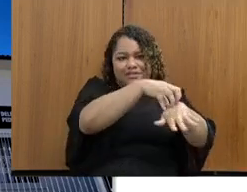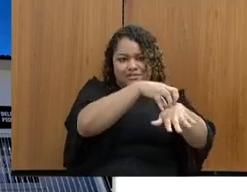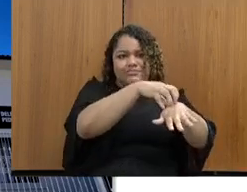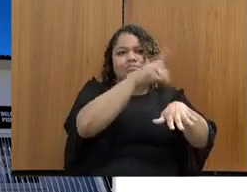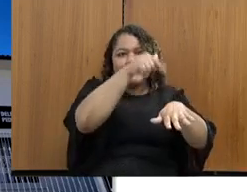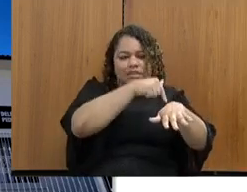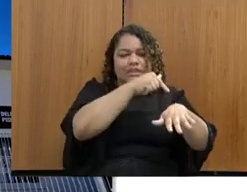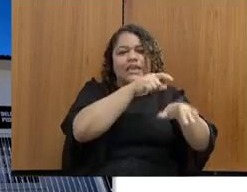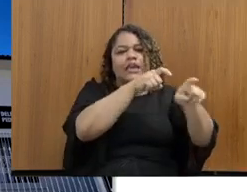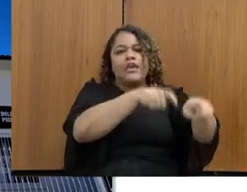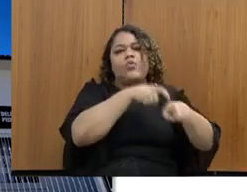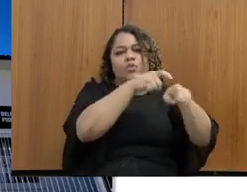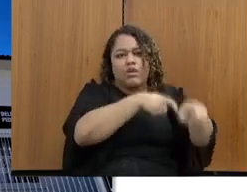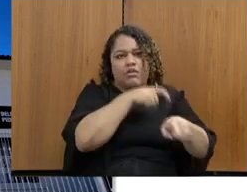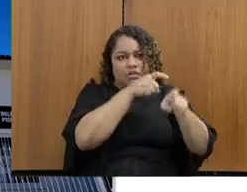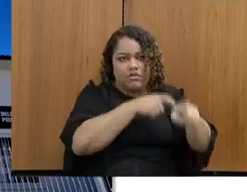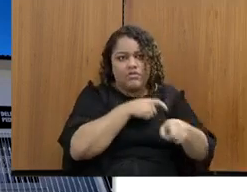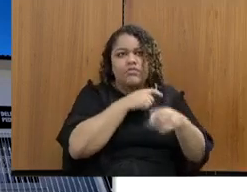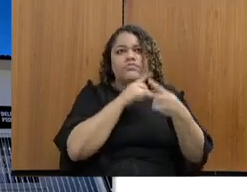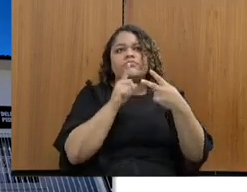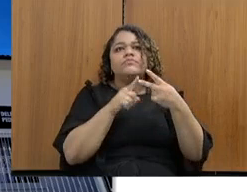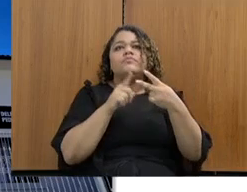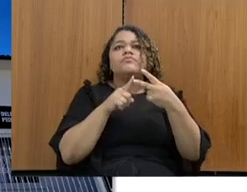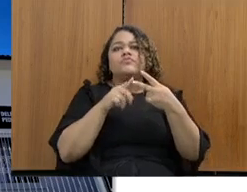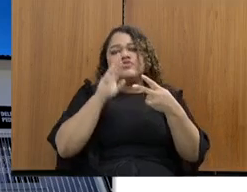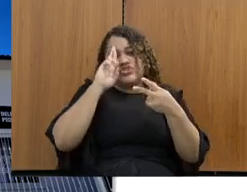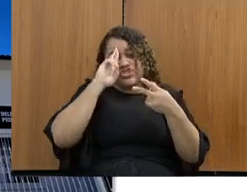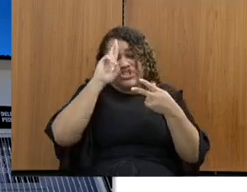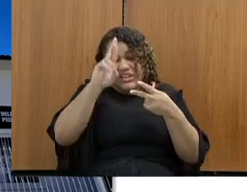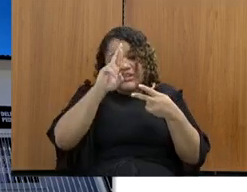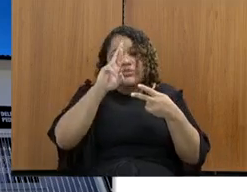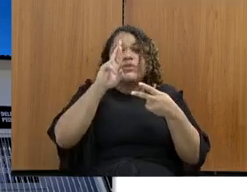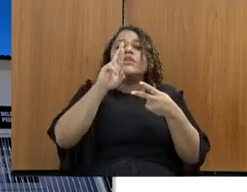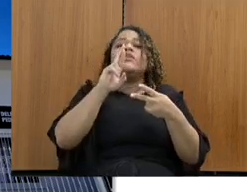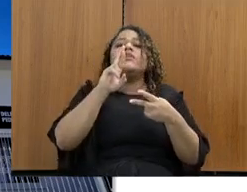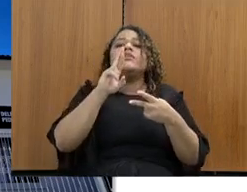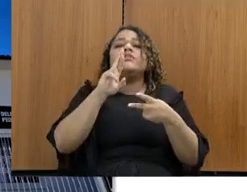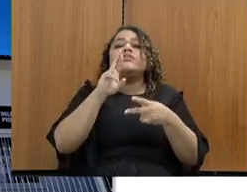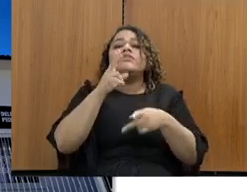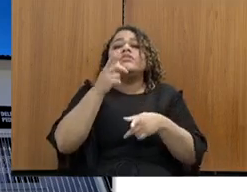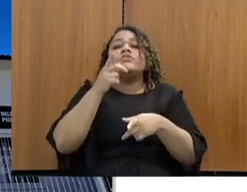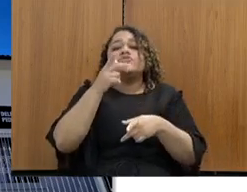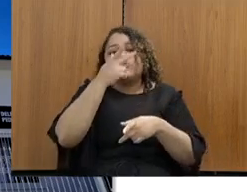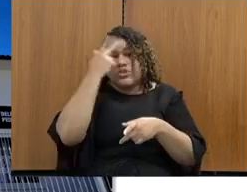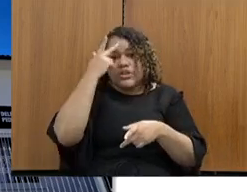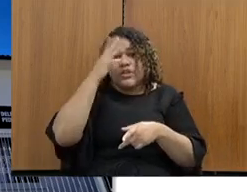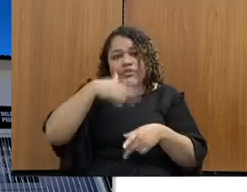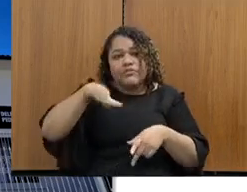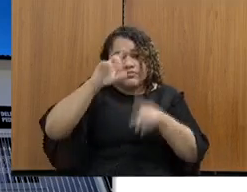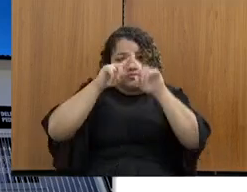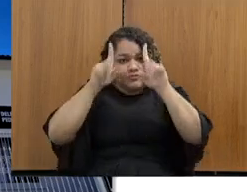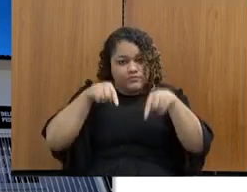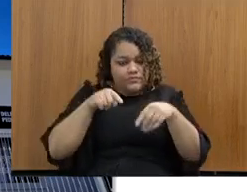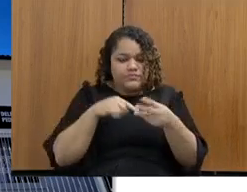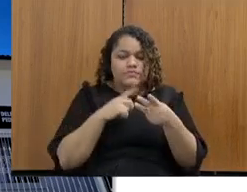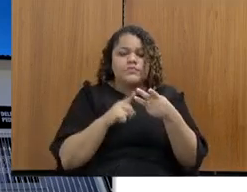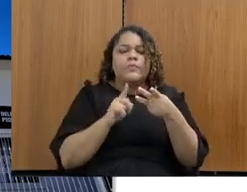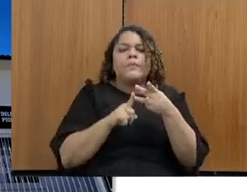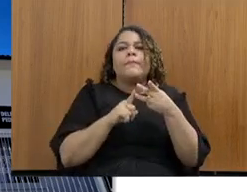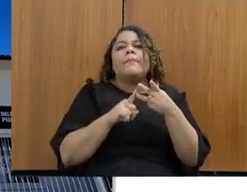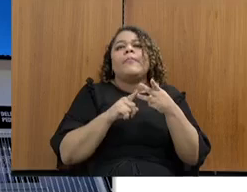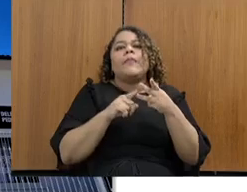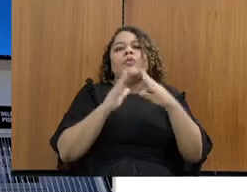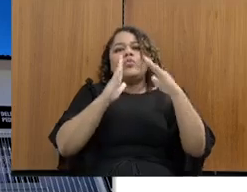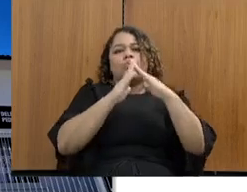Montes Claros Nossa Diretoria de pessoal o centro é de atendimento biopsicossocial inclusive